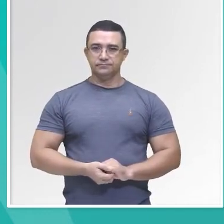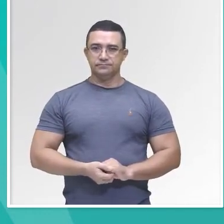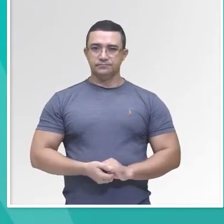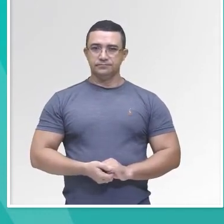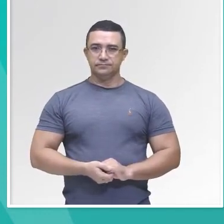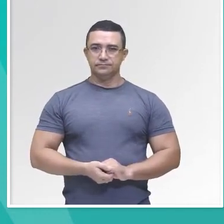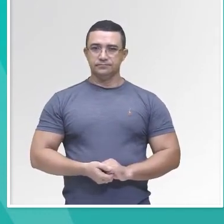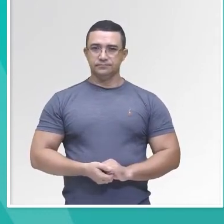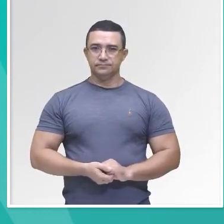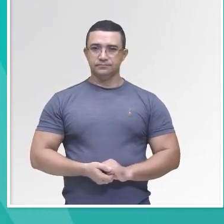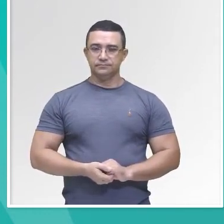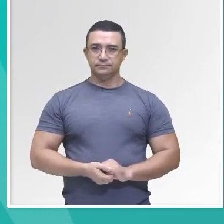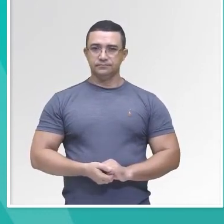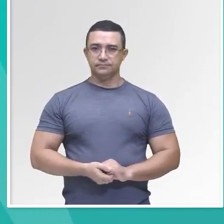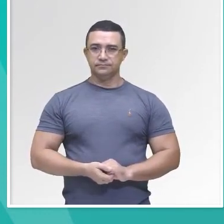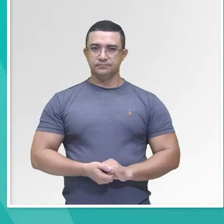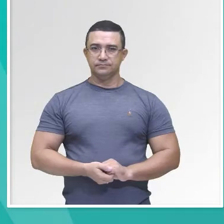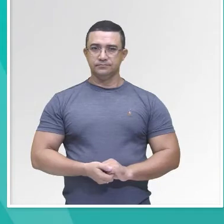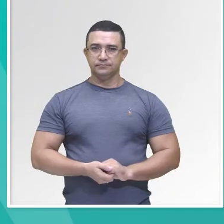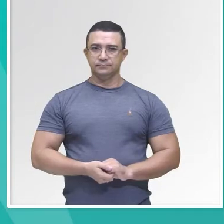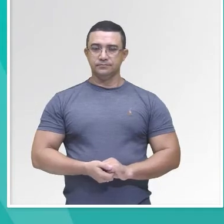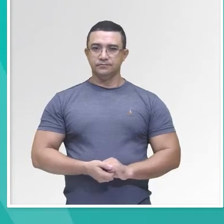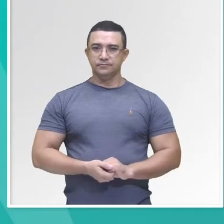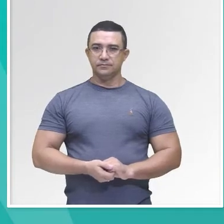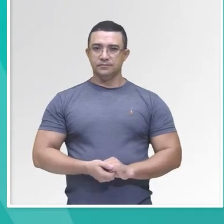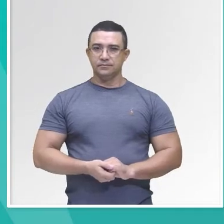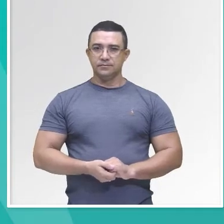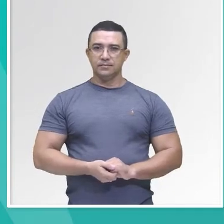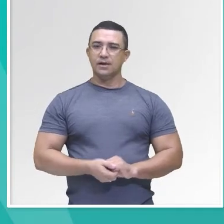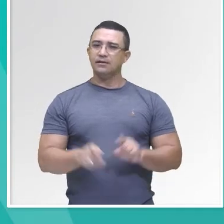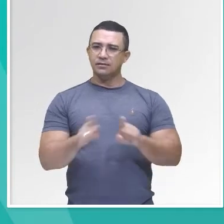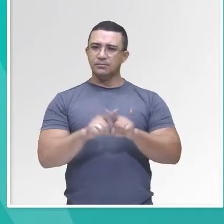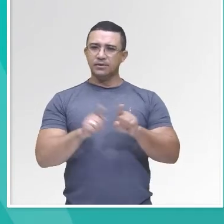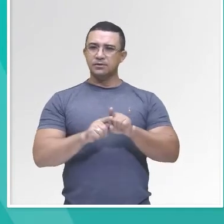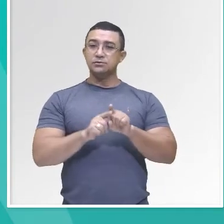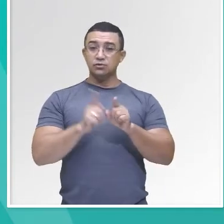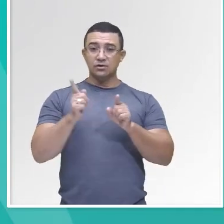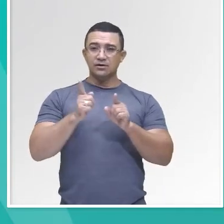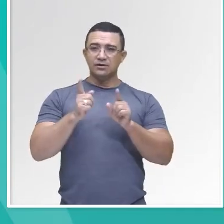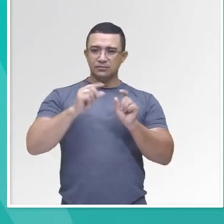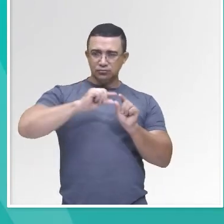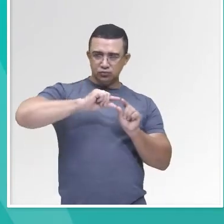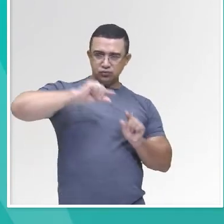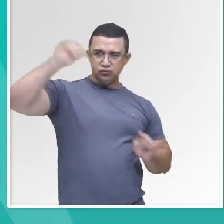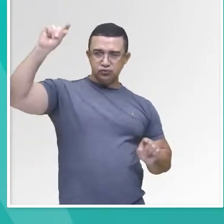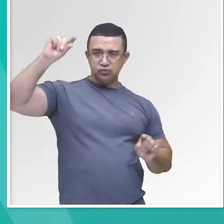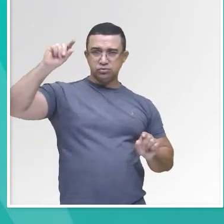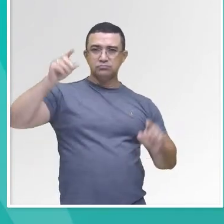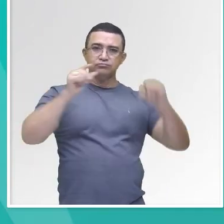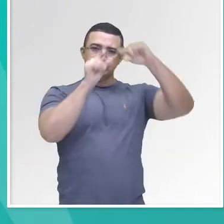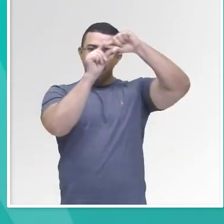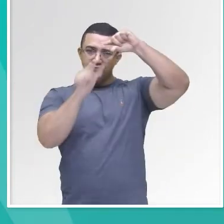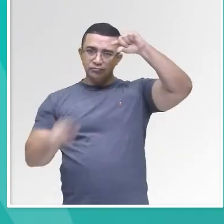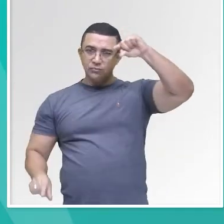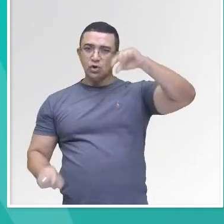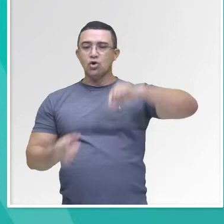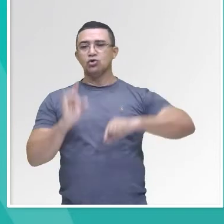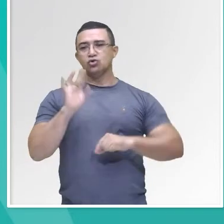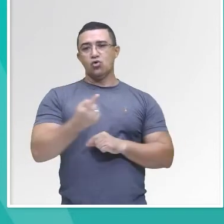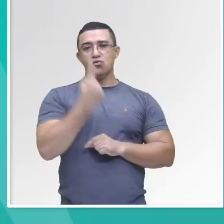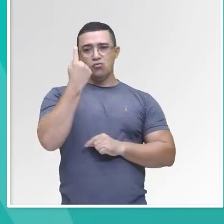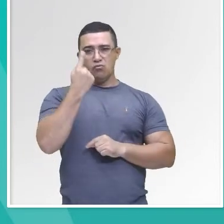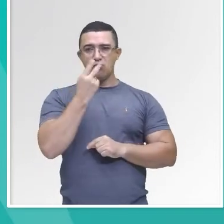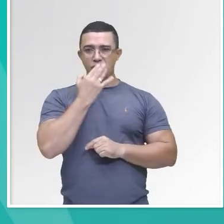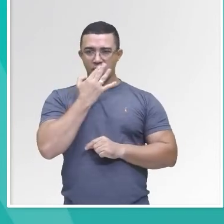na horizontal e na vertical. Já na diagonal, a gente tem aí somente uma cor na